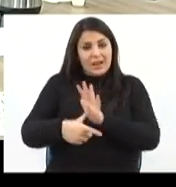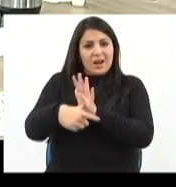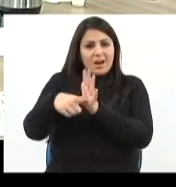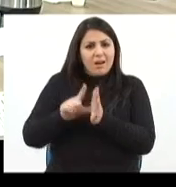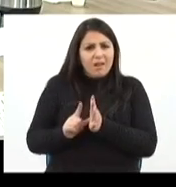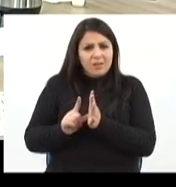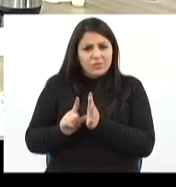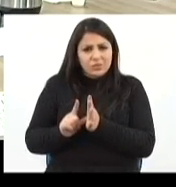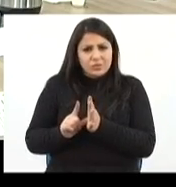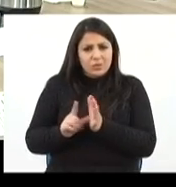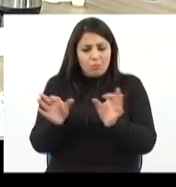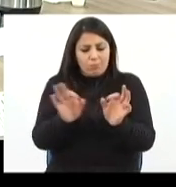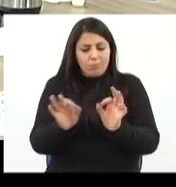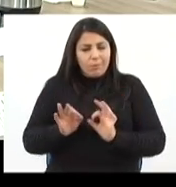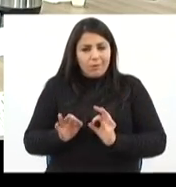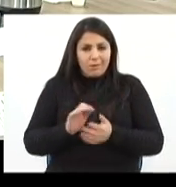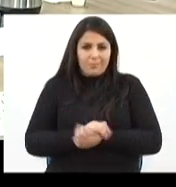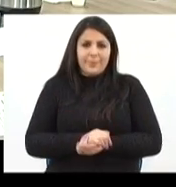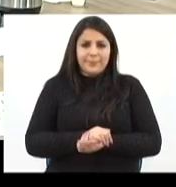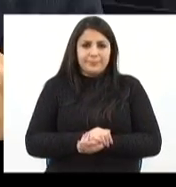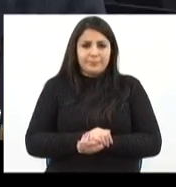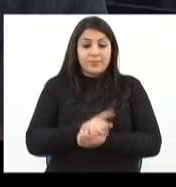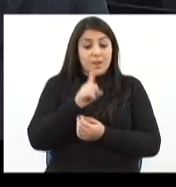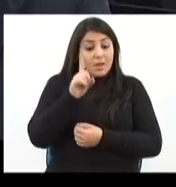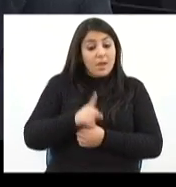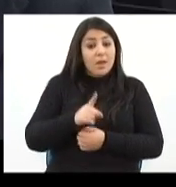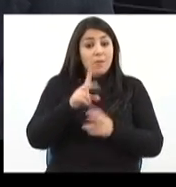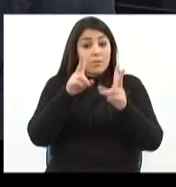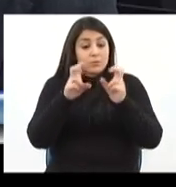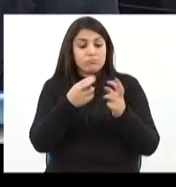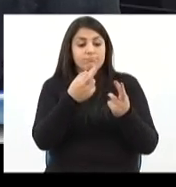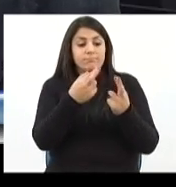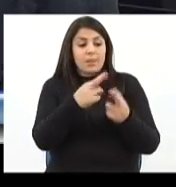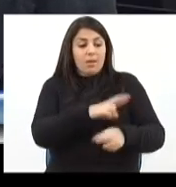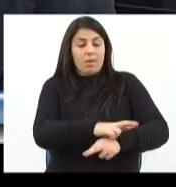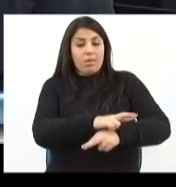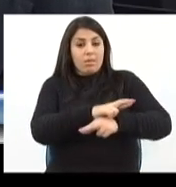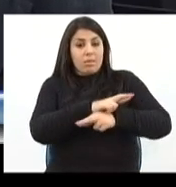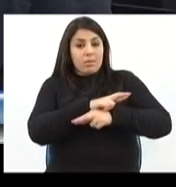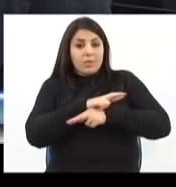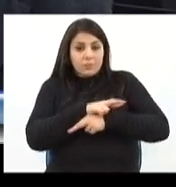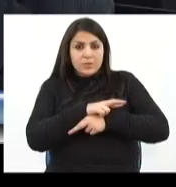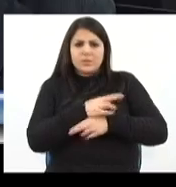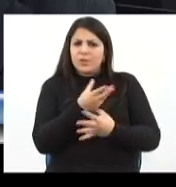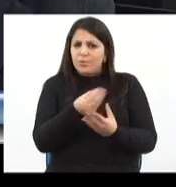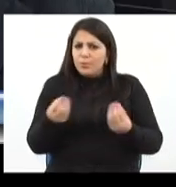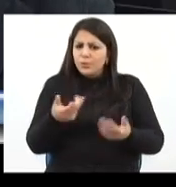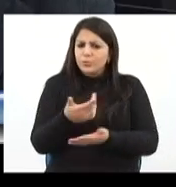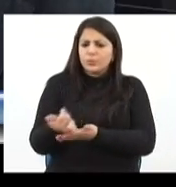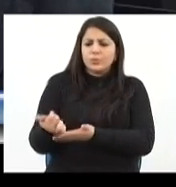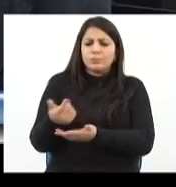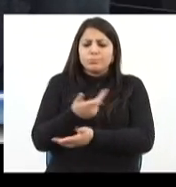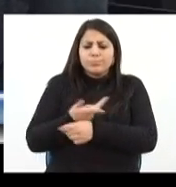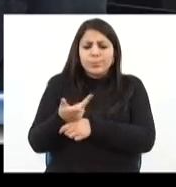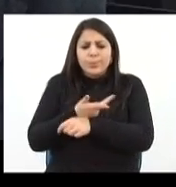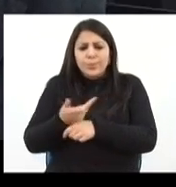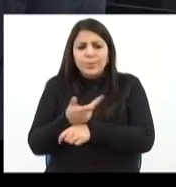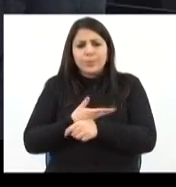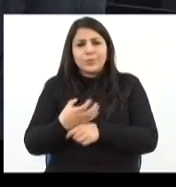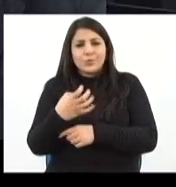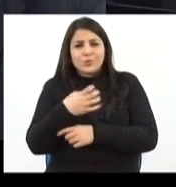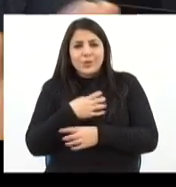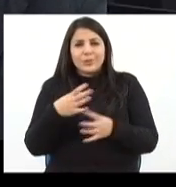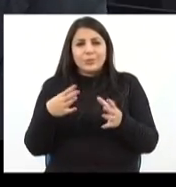quanto antes um programa de conciliação. Há uma questão de segurança que muitos buscam através de um